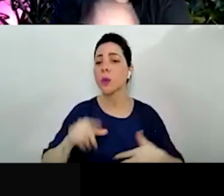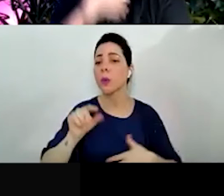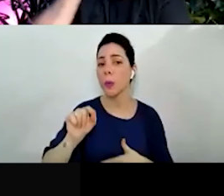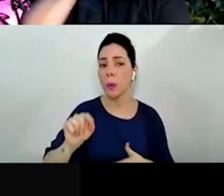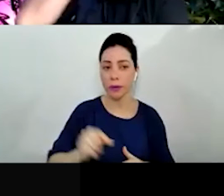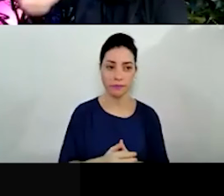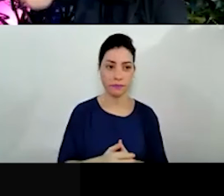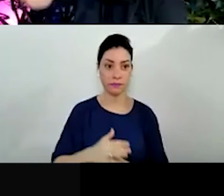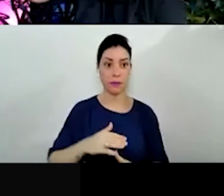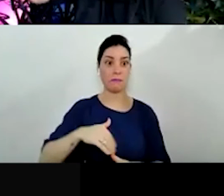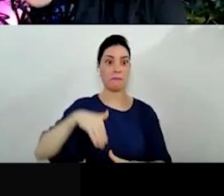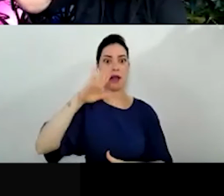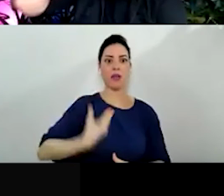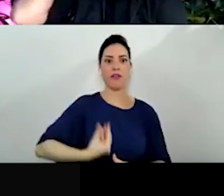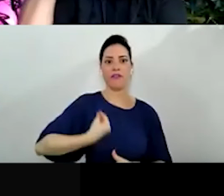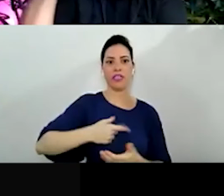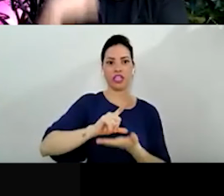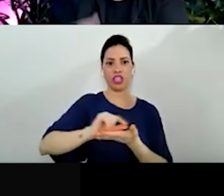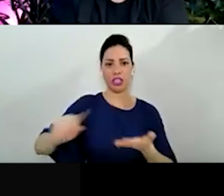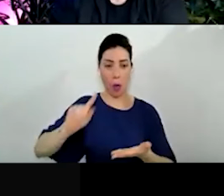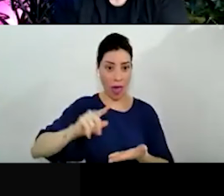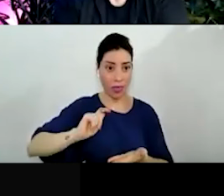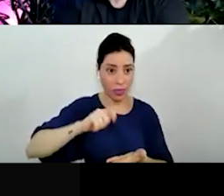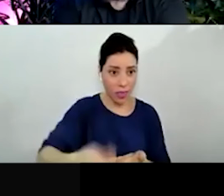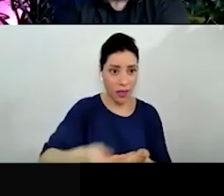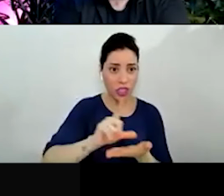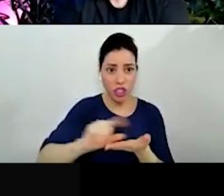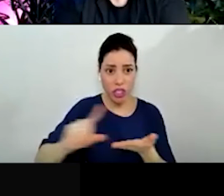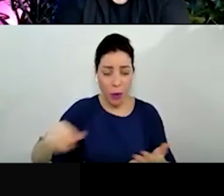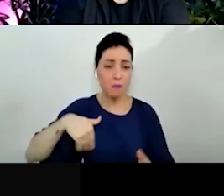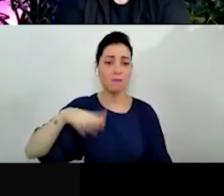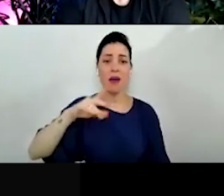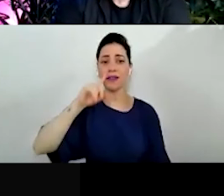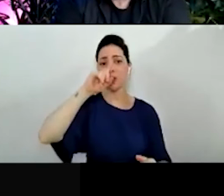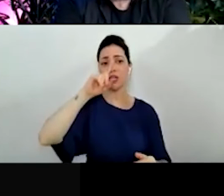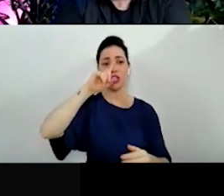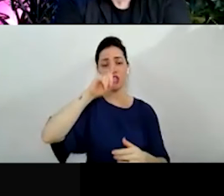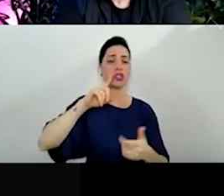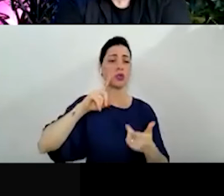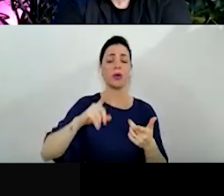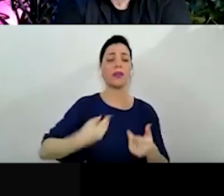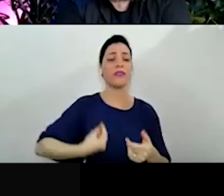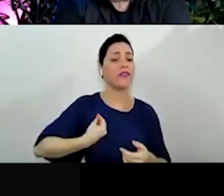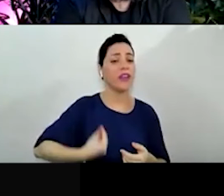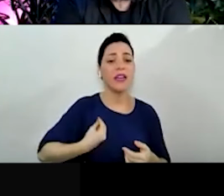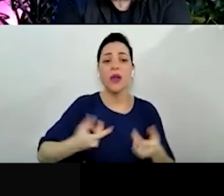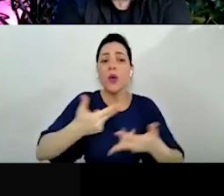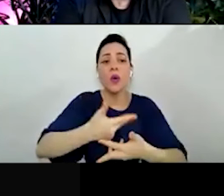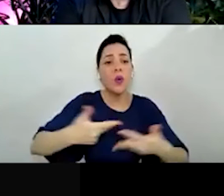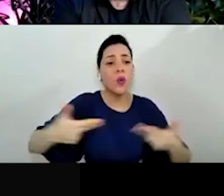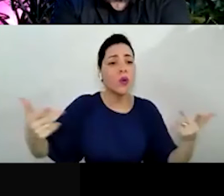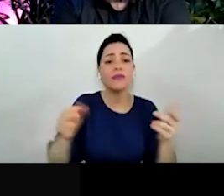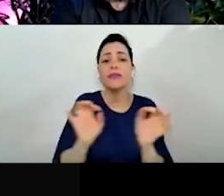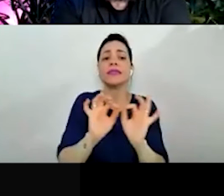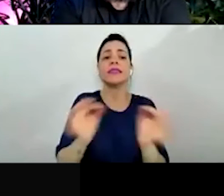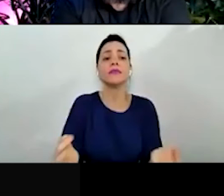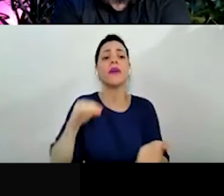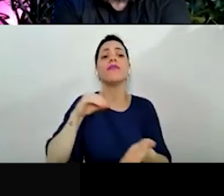é digital mas eu corro perigo de não ter acesso a coisas que são essenciais para que eu sobreviva por uma simples questão de falta de